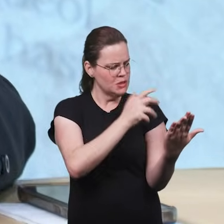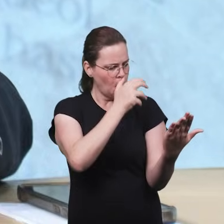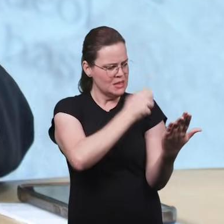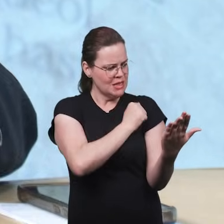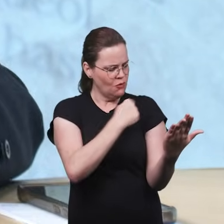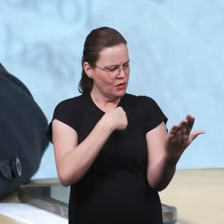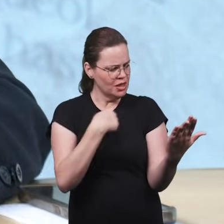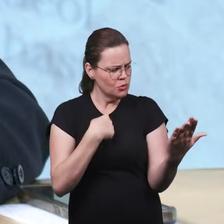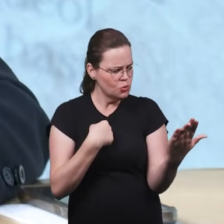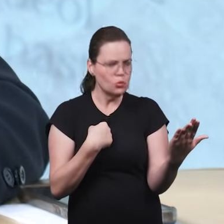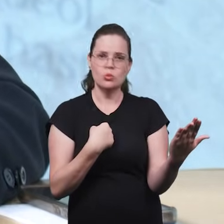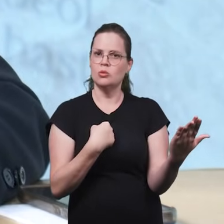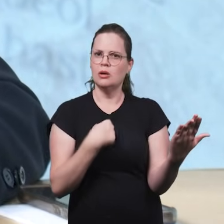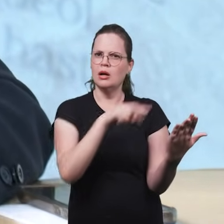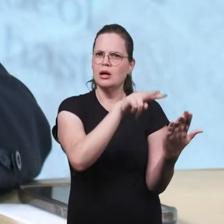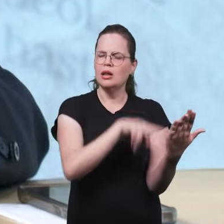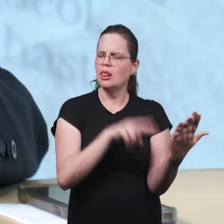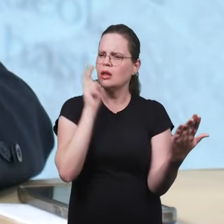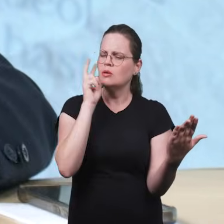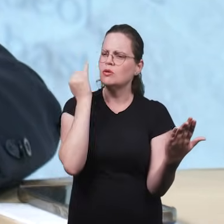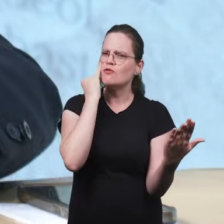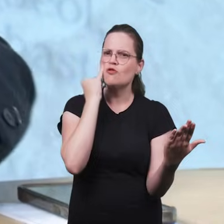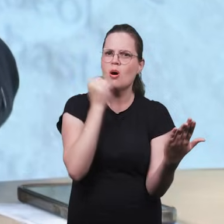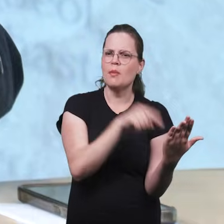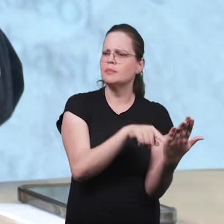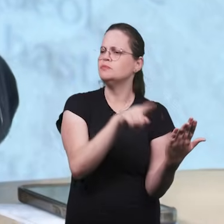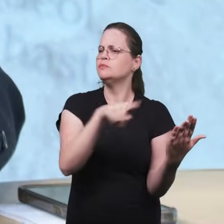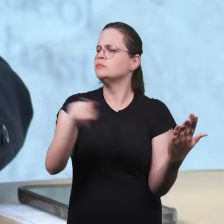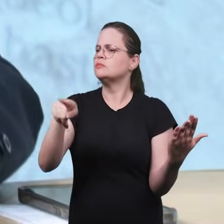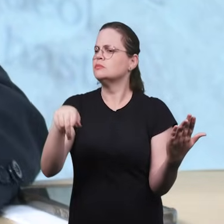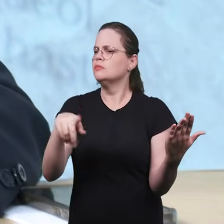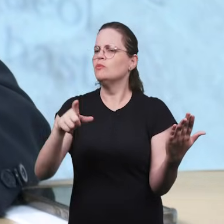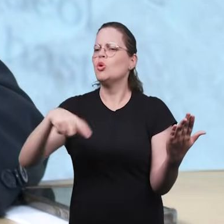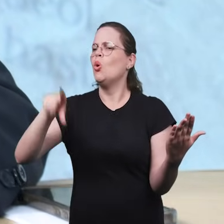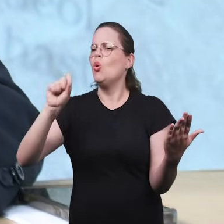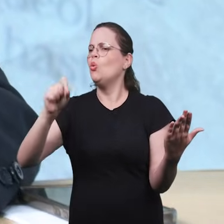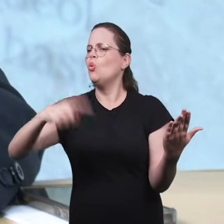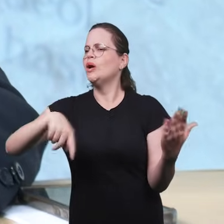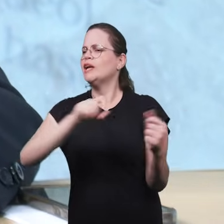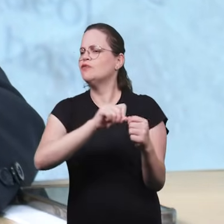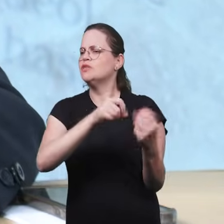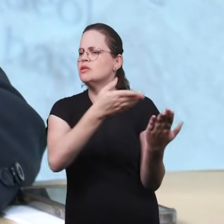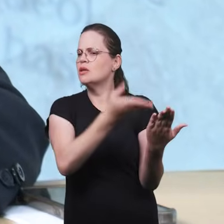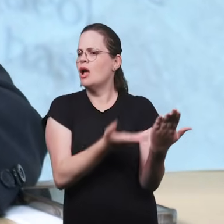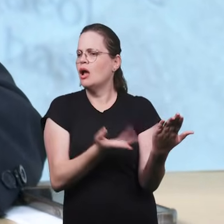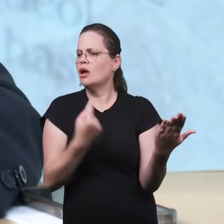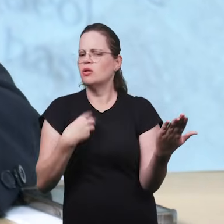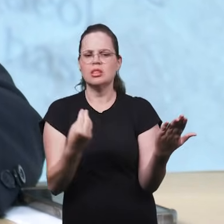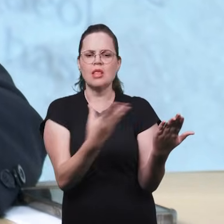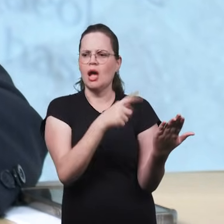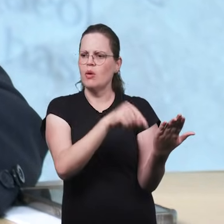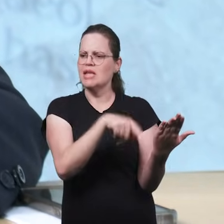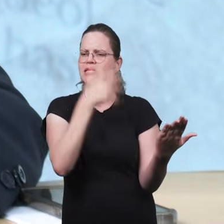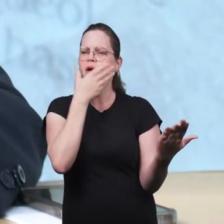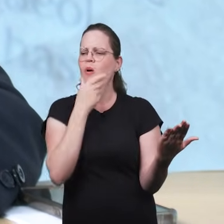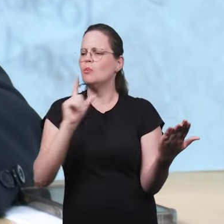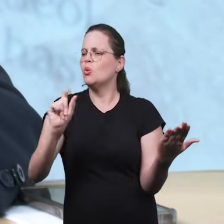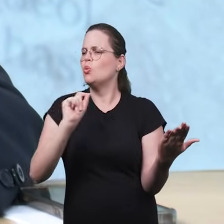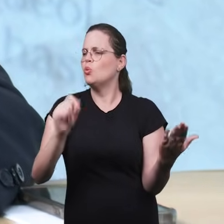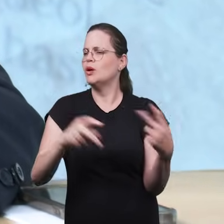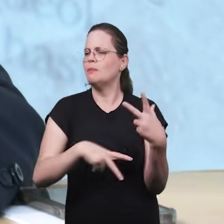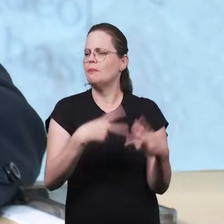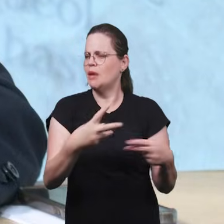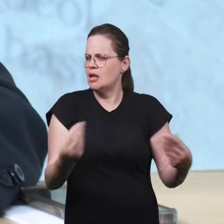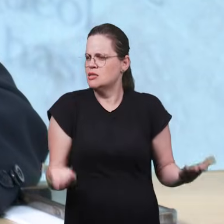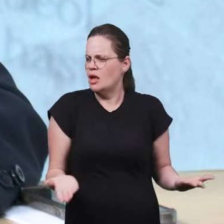ao ler aquela informação, ele resolve, então, tomar uma direção boa, chamando os seus servos e